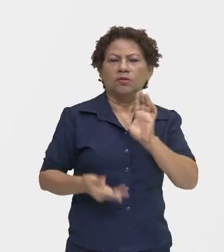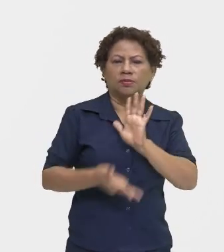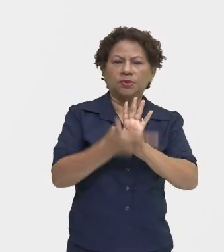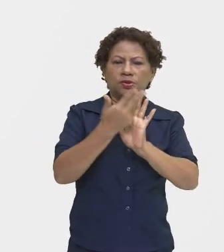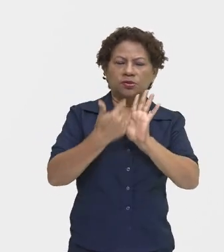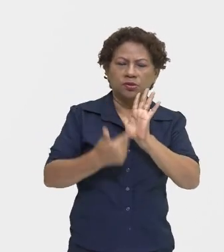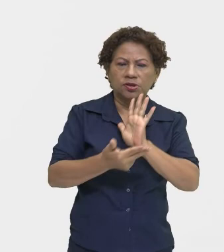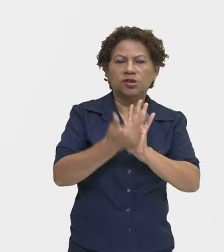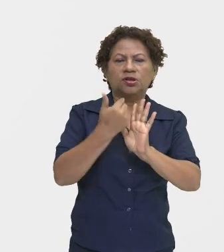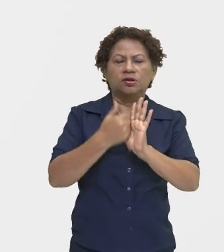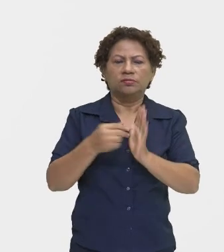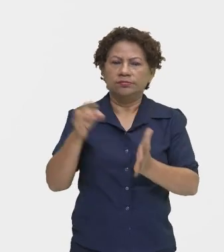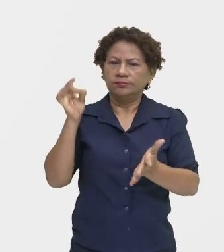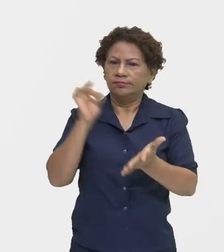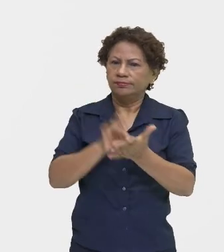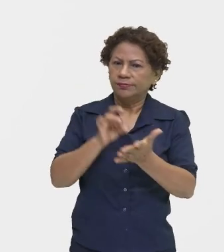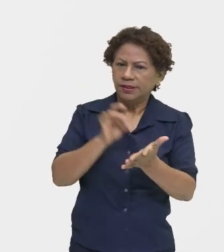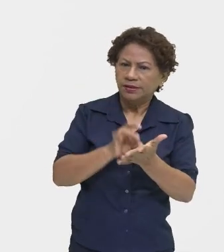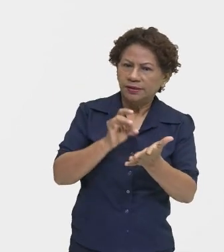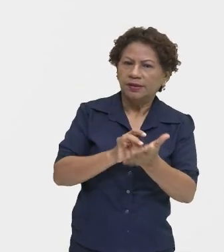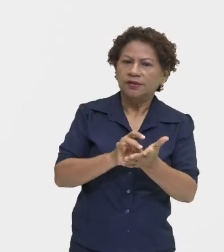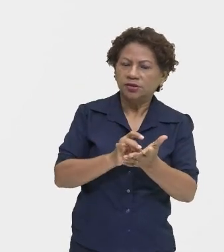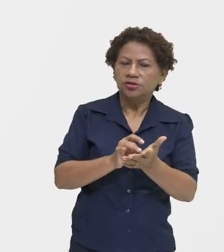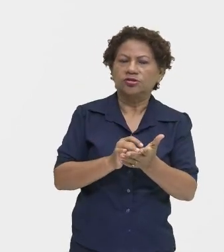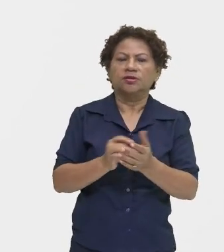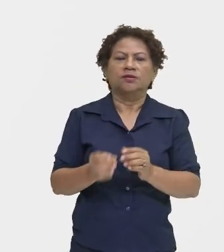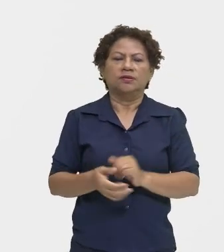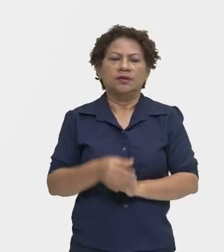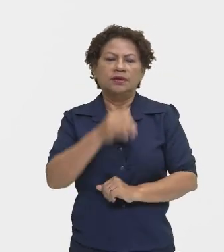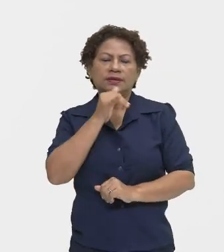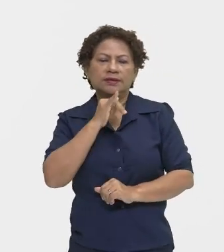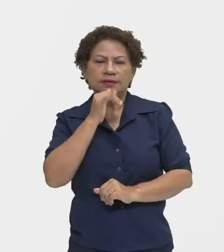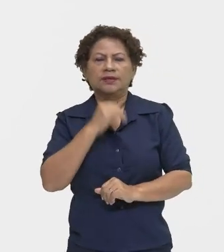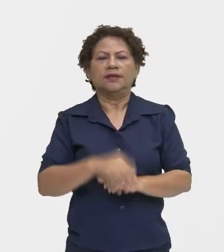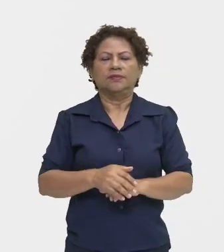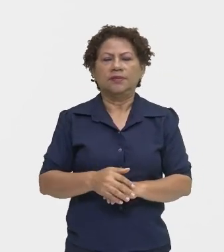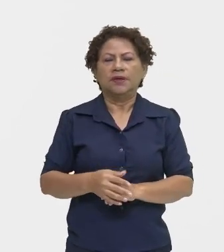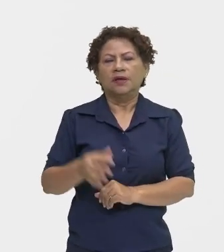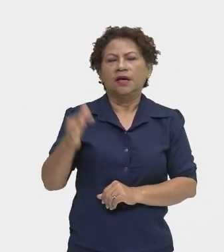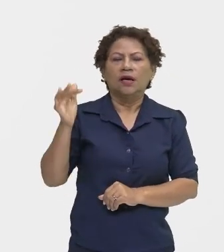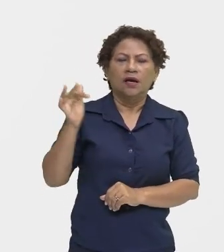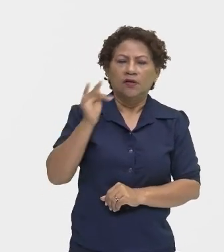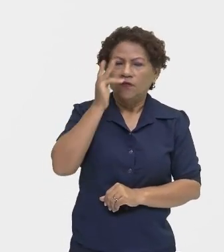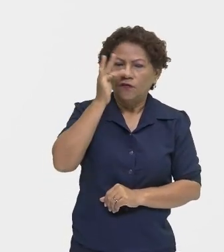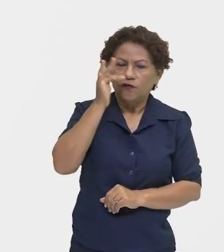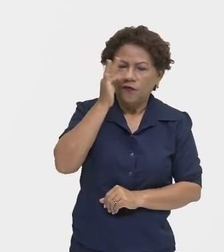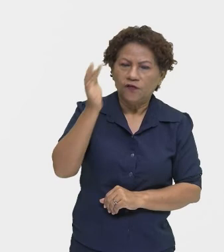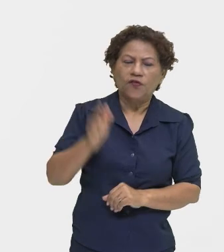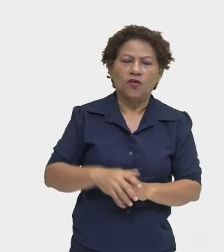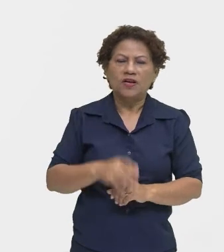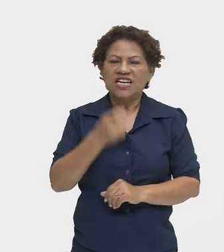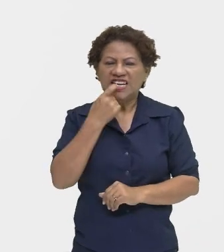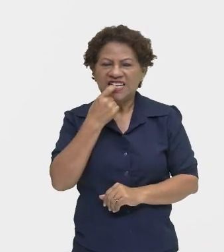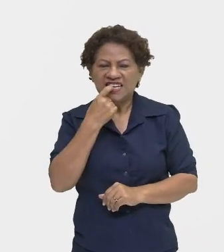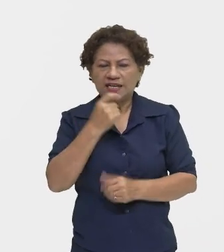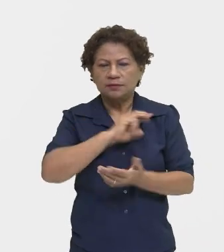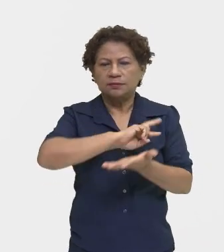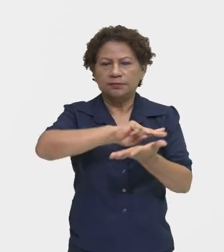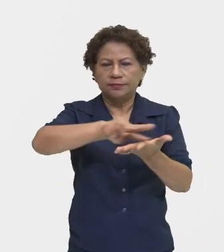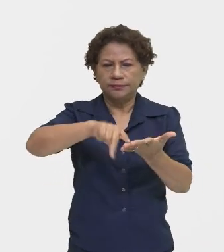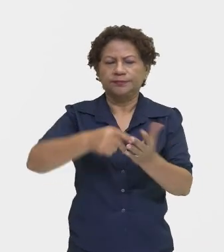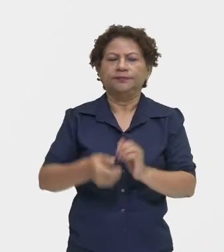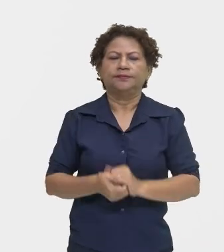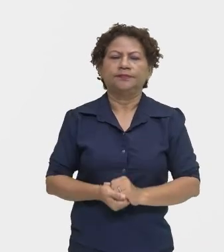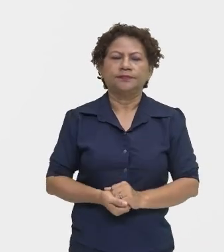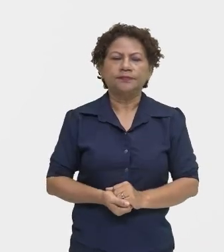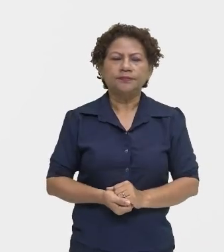reais integrado na composição da obra, como flores de plásticos, garrafas e etc.,